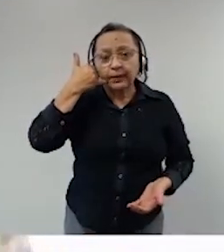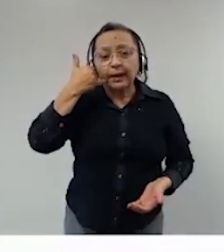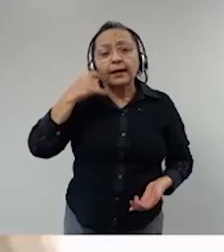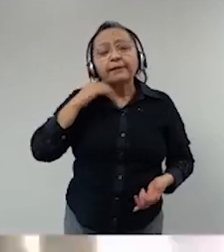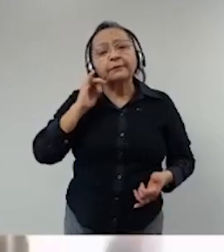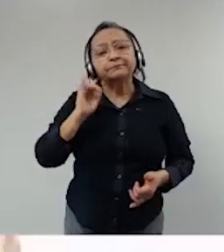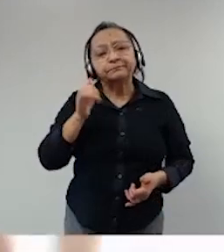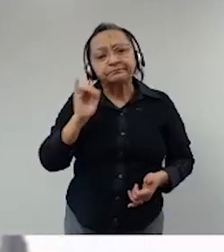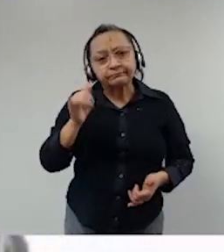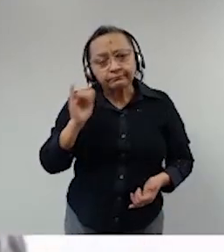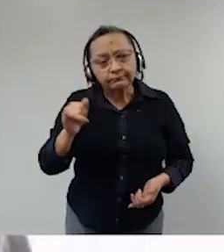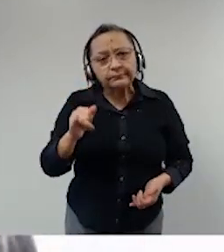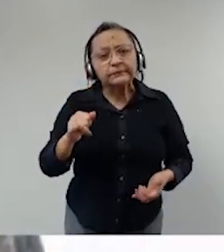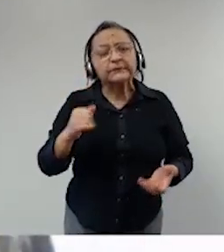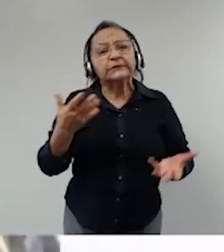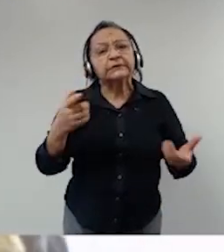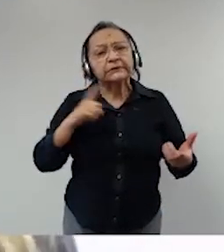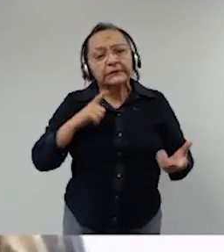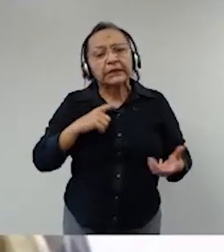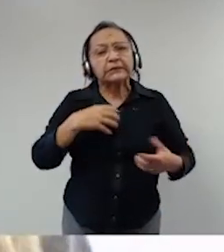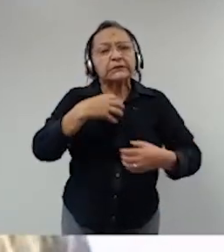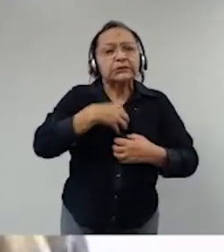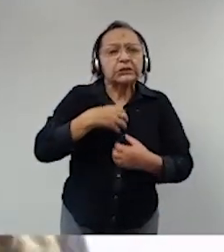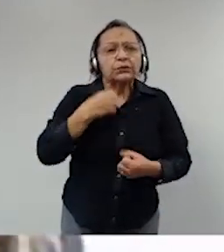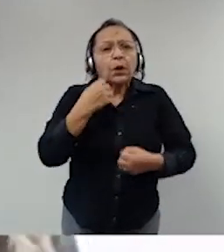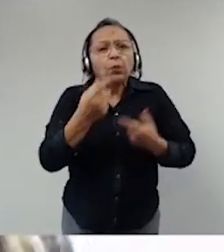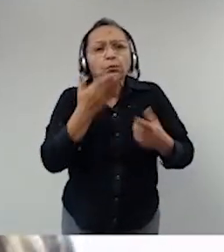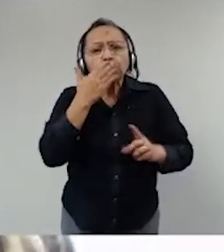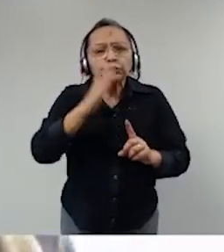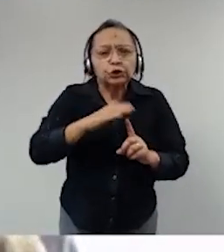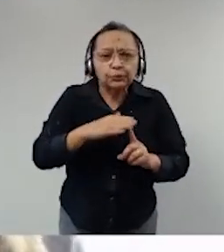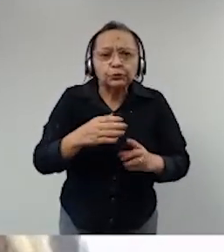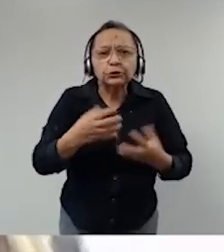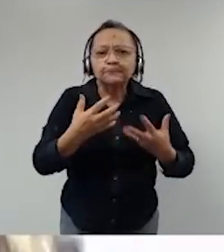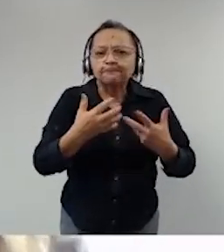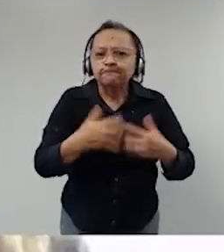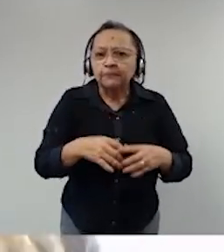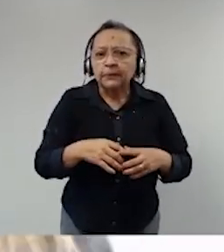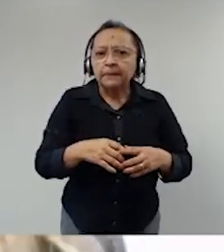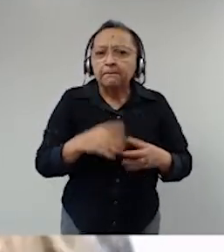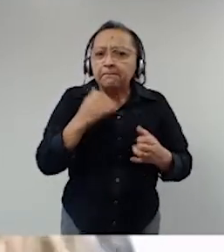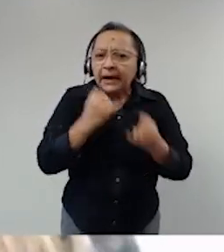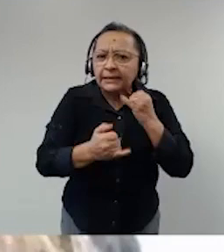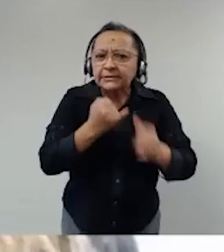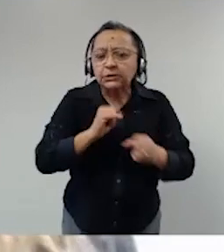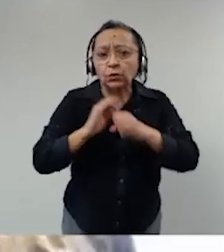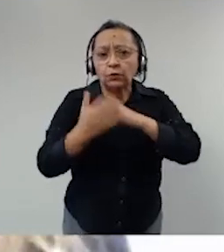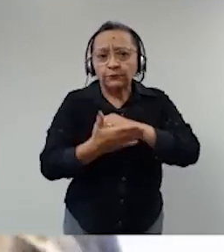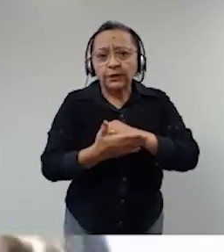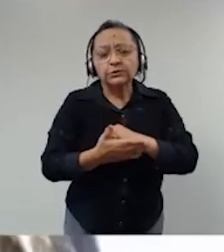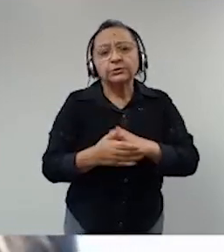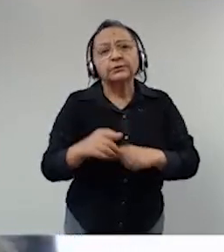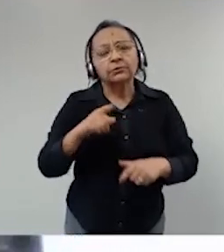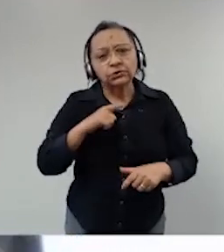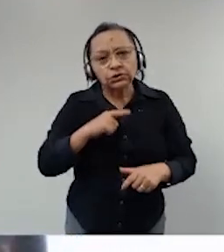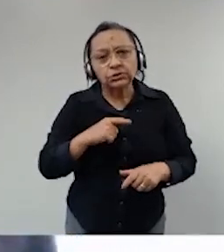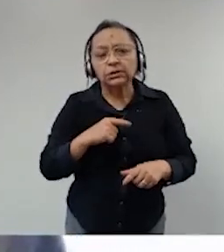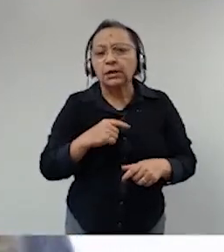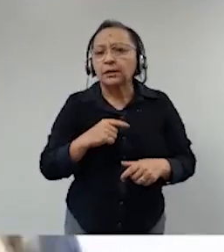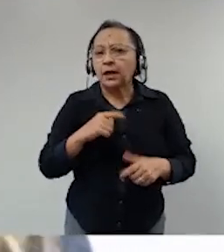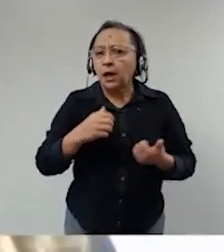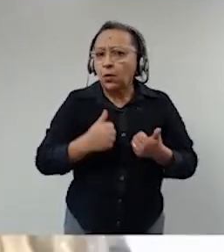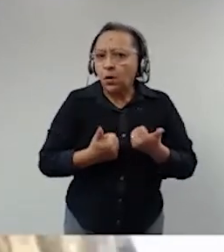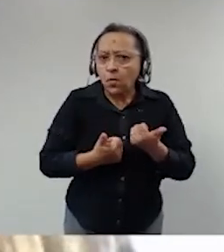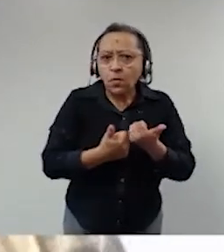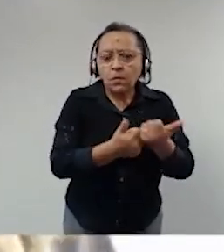informava a eventual existência de algum tipo de sintoma relacionado ao Covid, havia um acompanhamento super